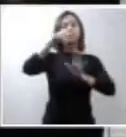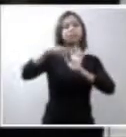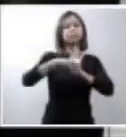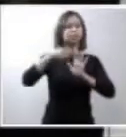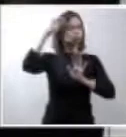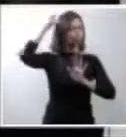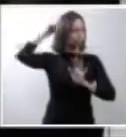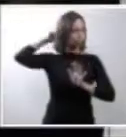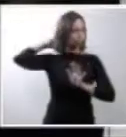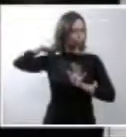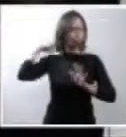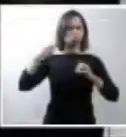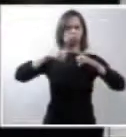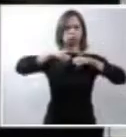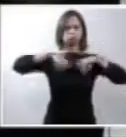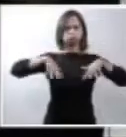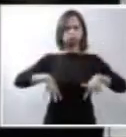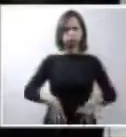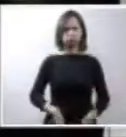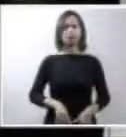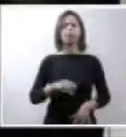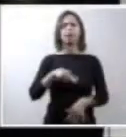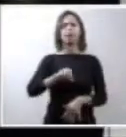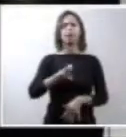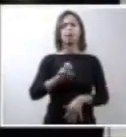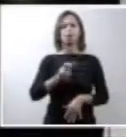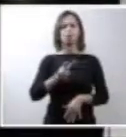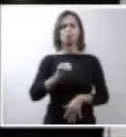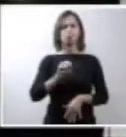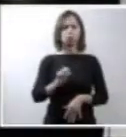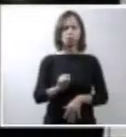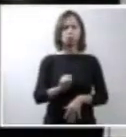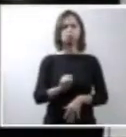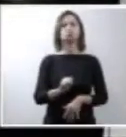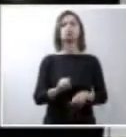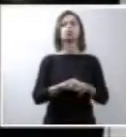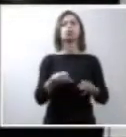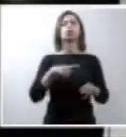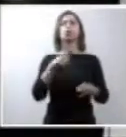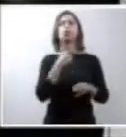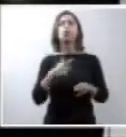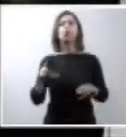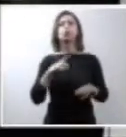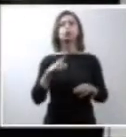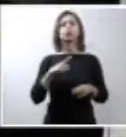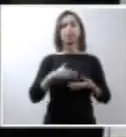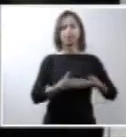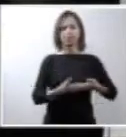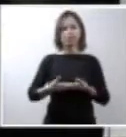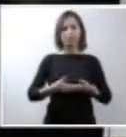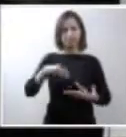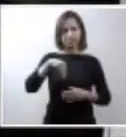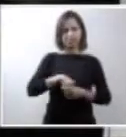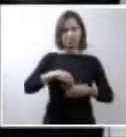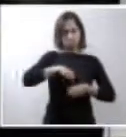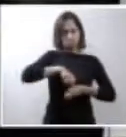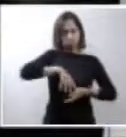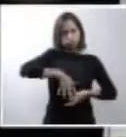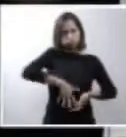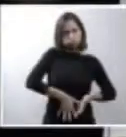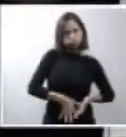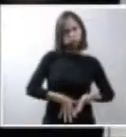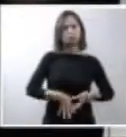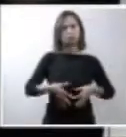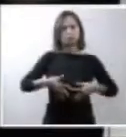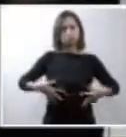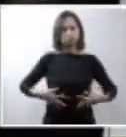outra no sistema digestivo. Um desce em direção ao embrião, a porção caudal do